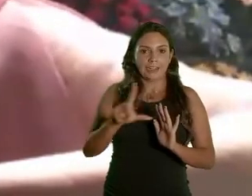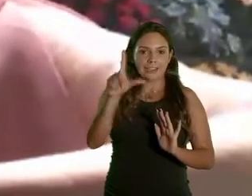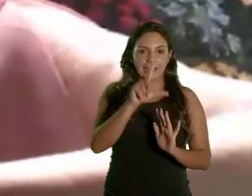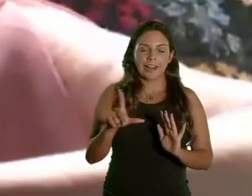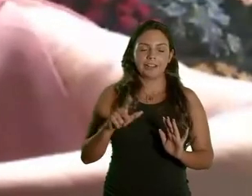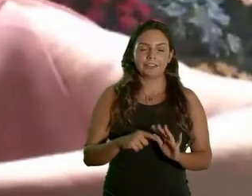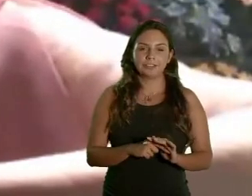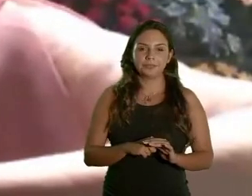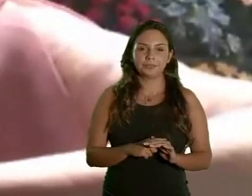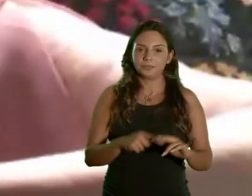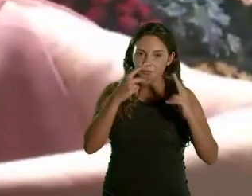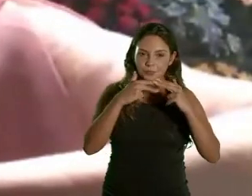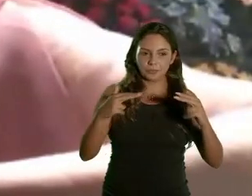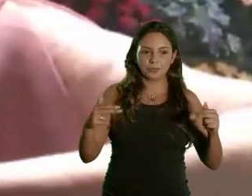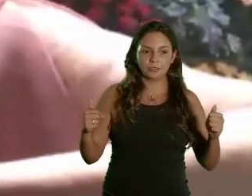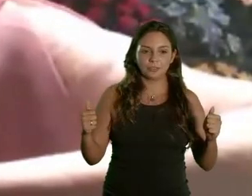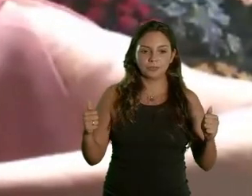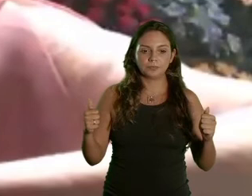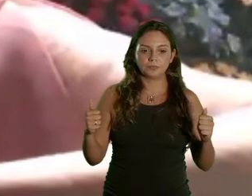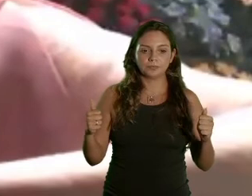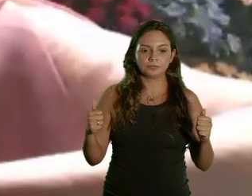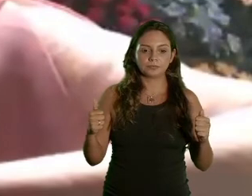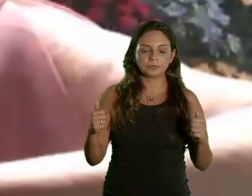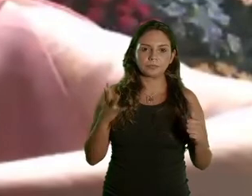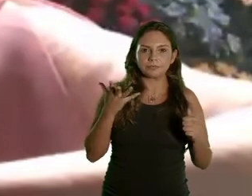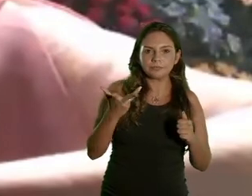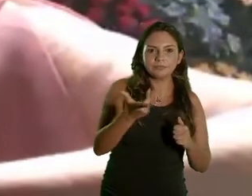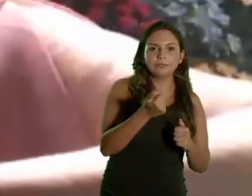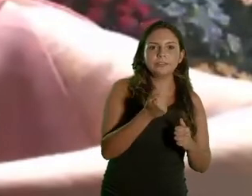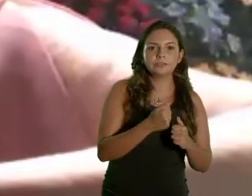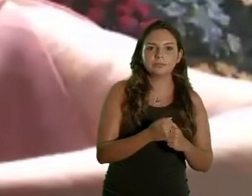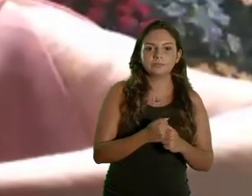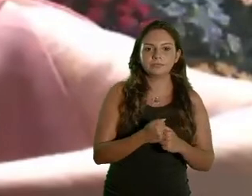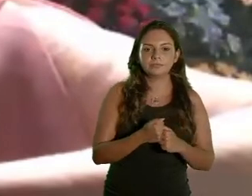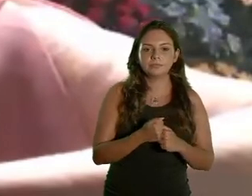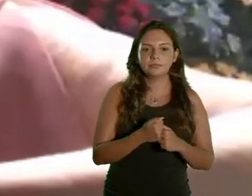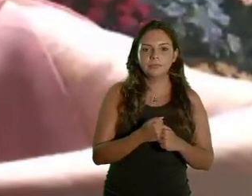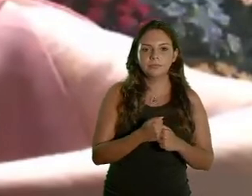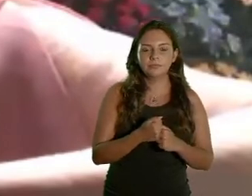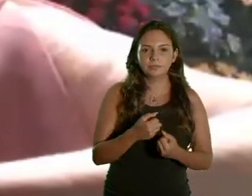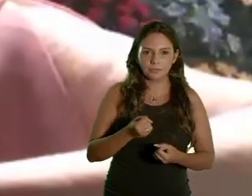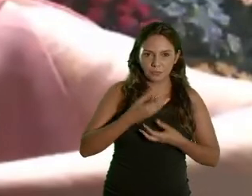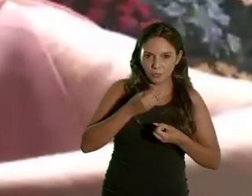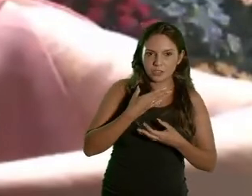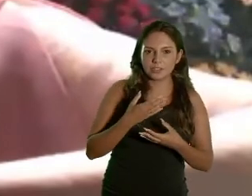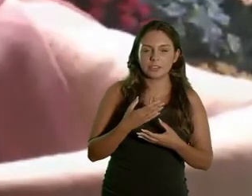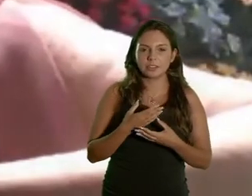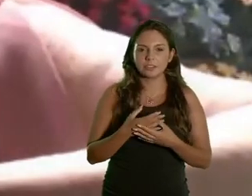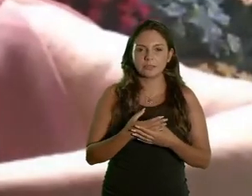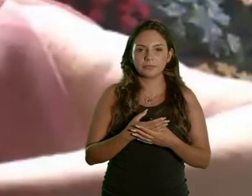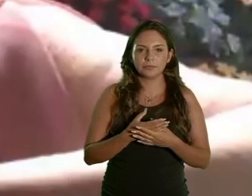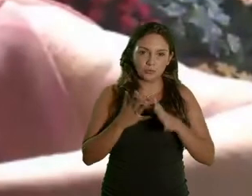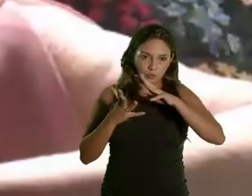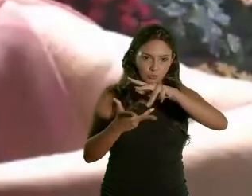uma coisa assim, fantástica. Nós temos poetas do